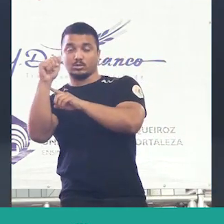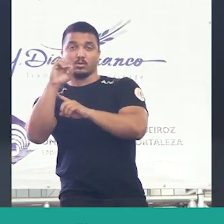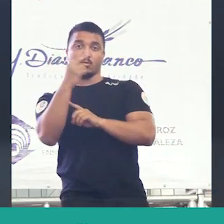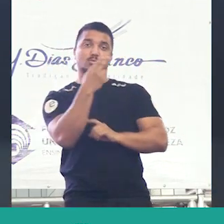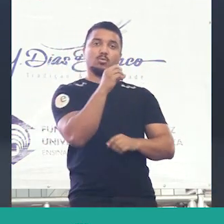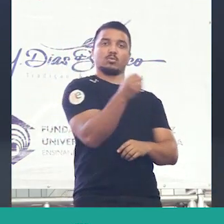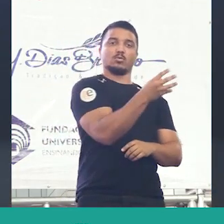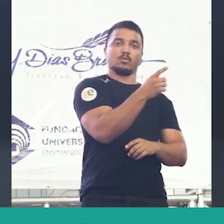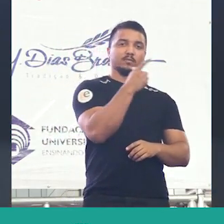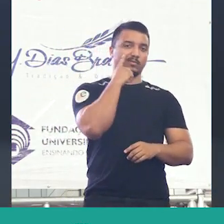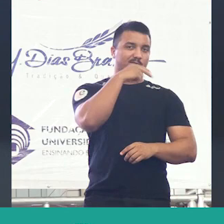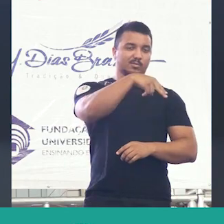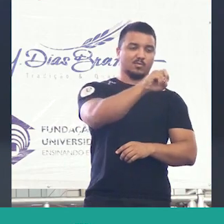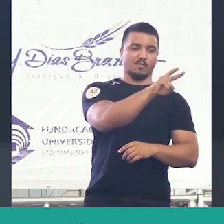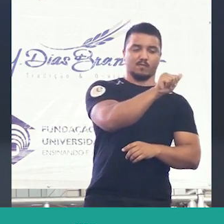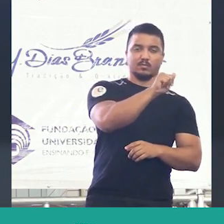linha